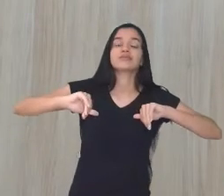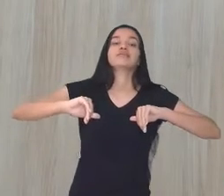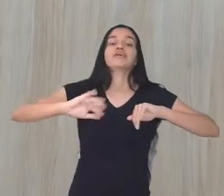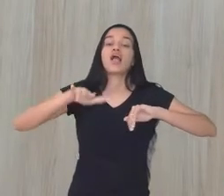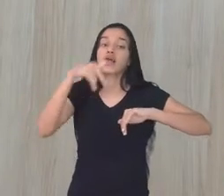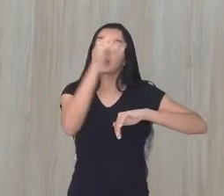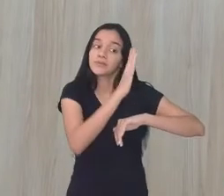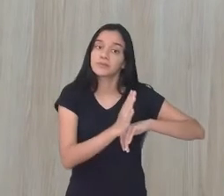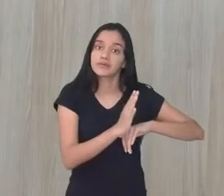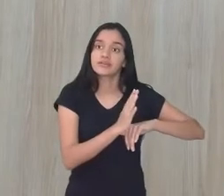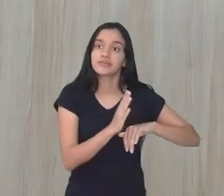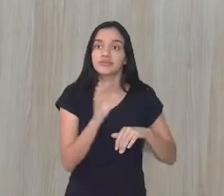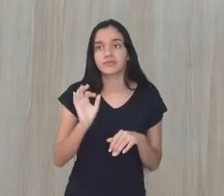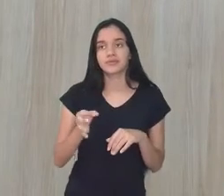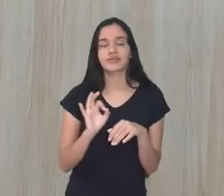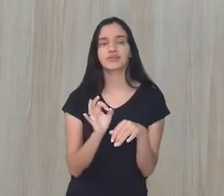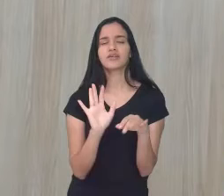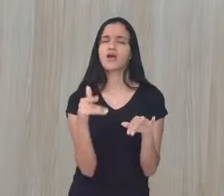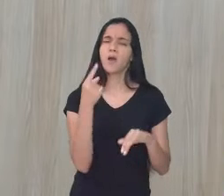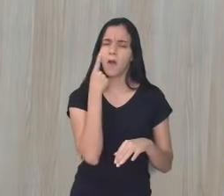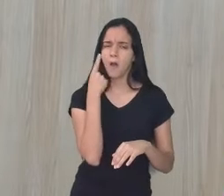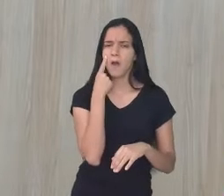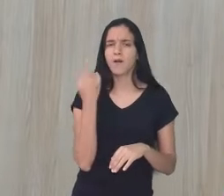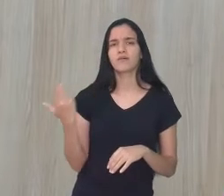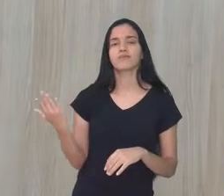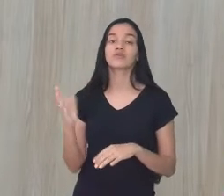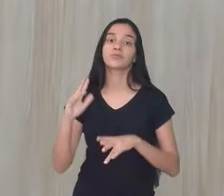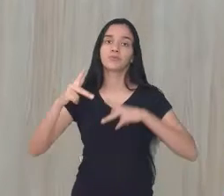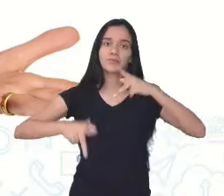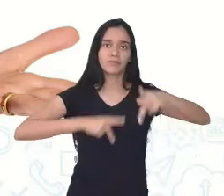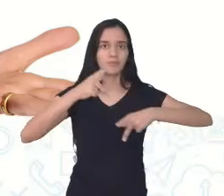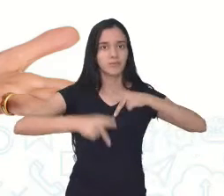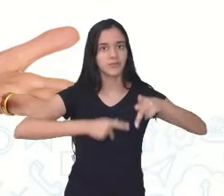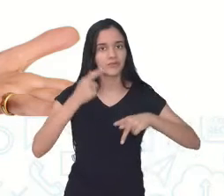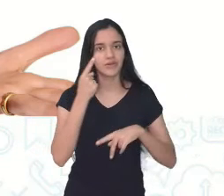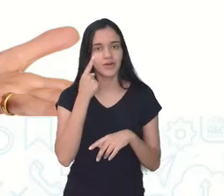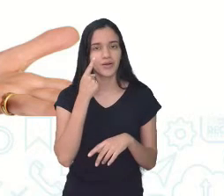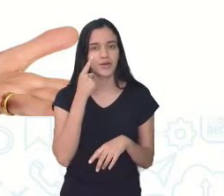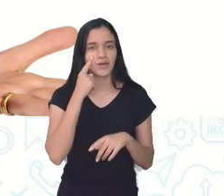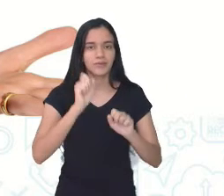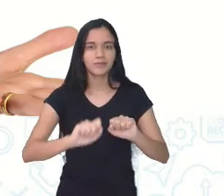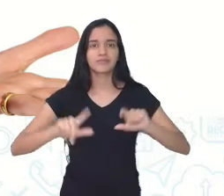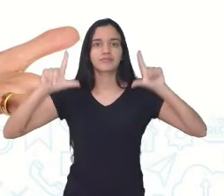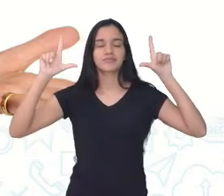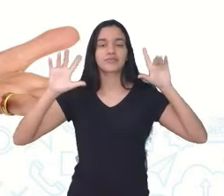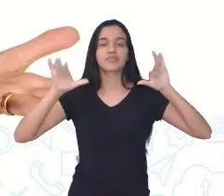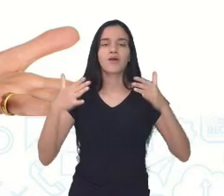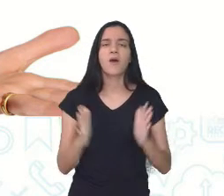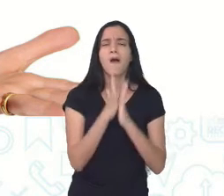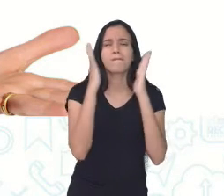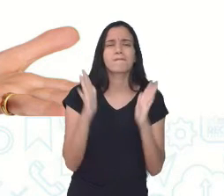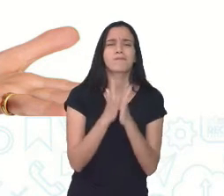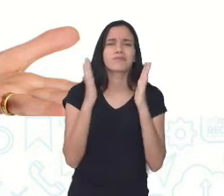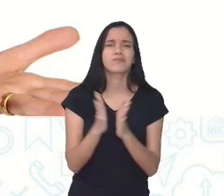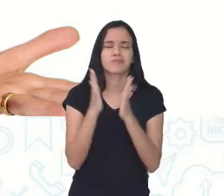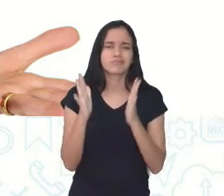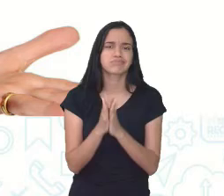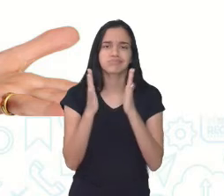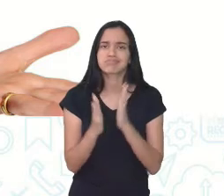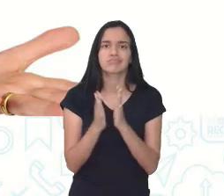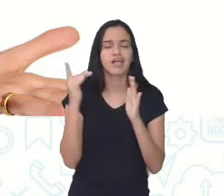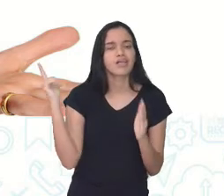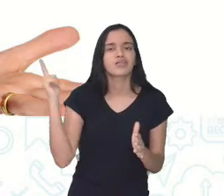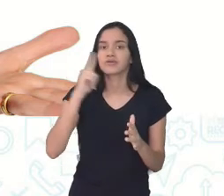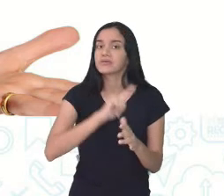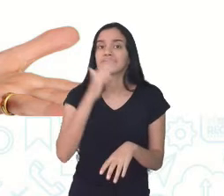do Brasil, certo? E olha aí, o povo, olha só em tela cheia, mais pobre, sequer acompanhou